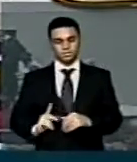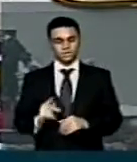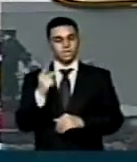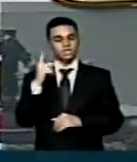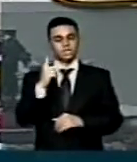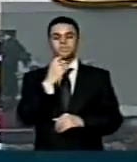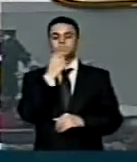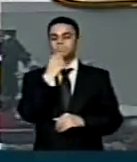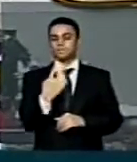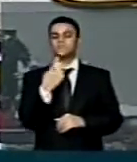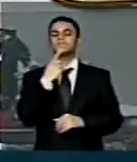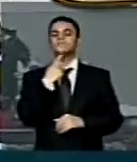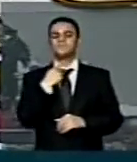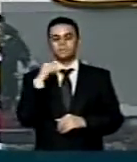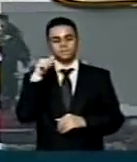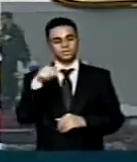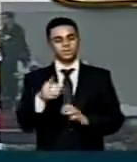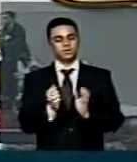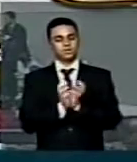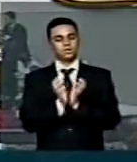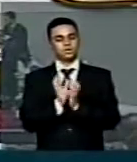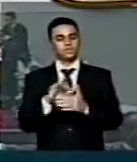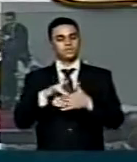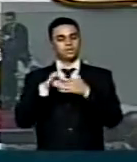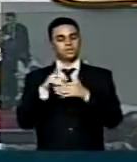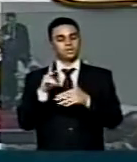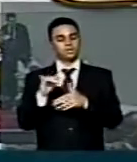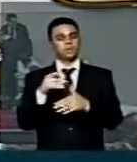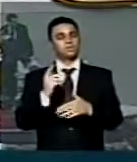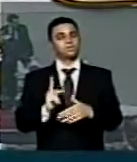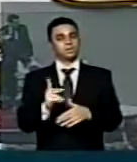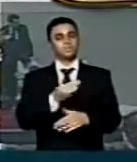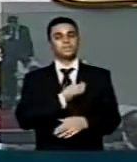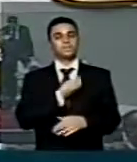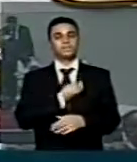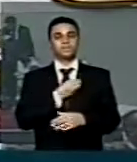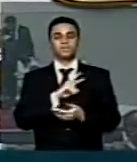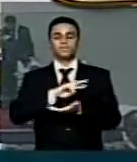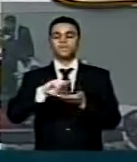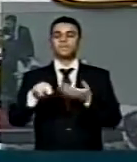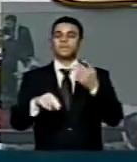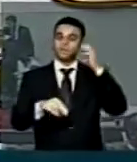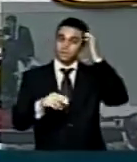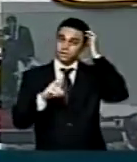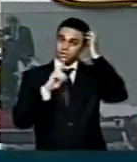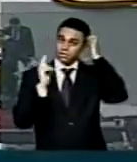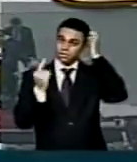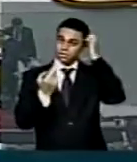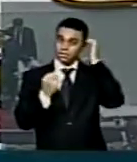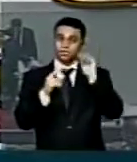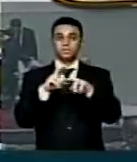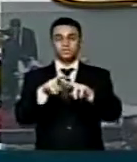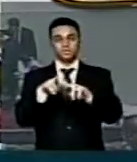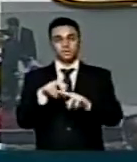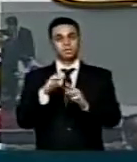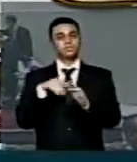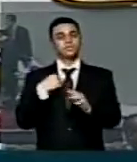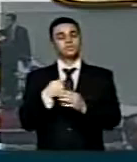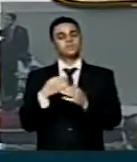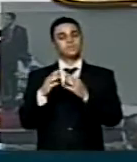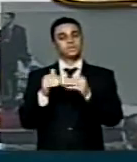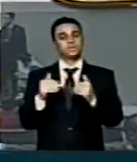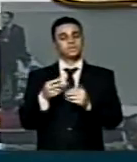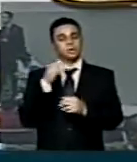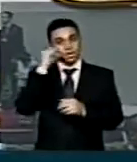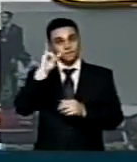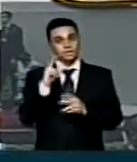vontade no Colégio de Líderes a várias reuniões em votar o PLP 275. Por isso, o pedido para evitar,